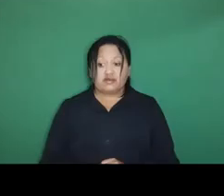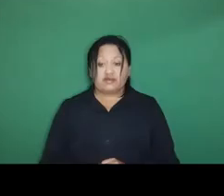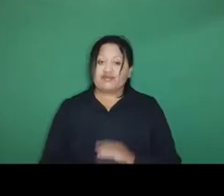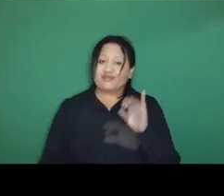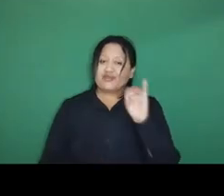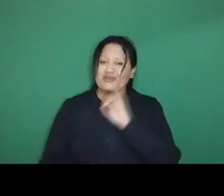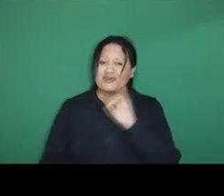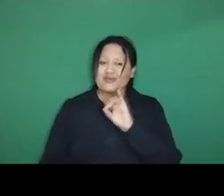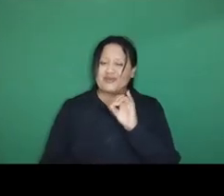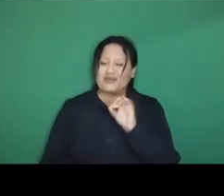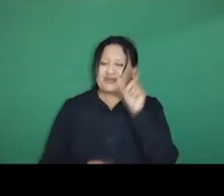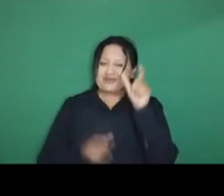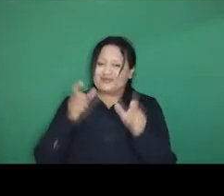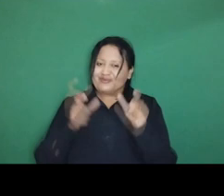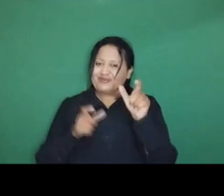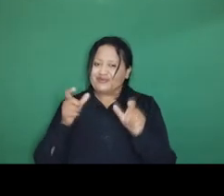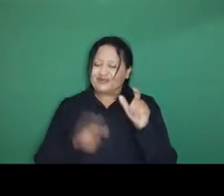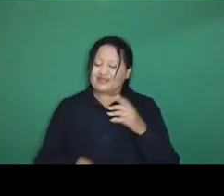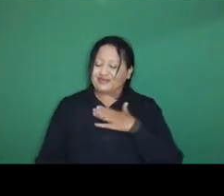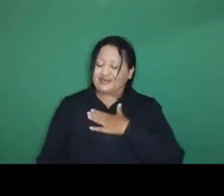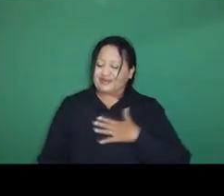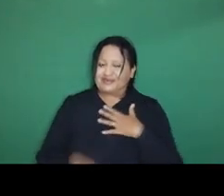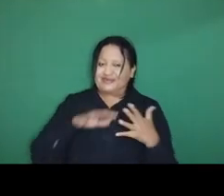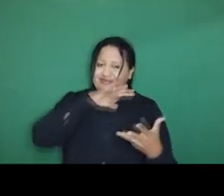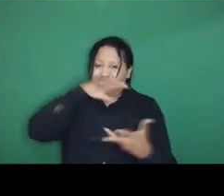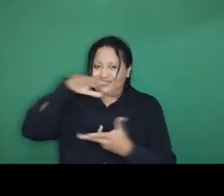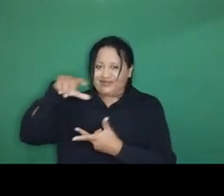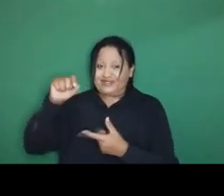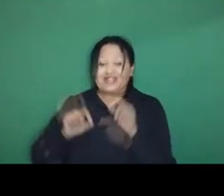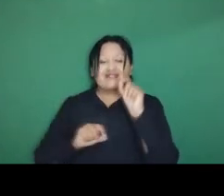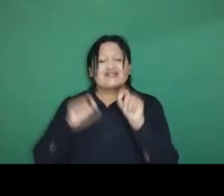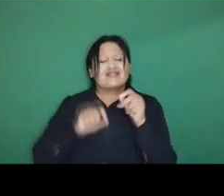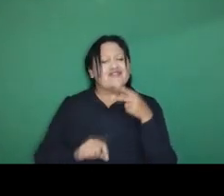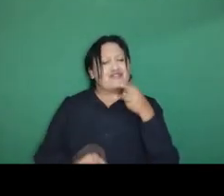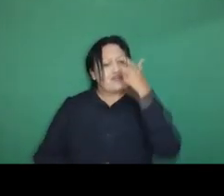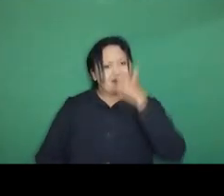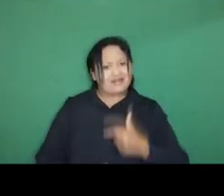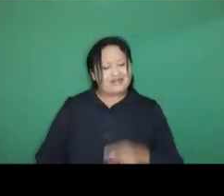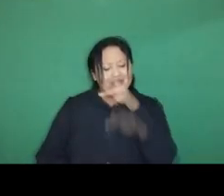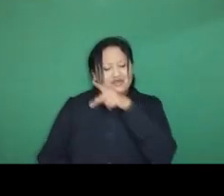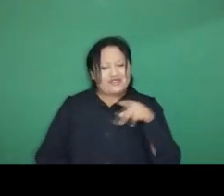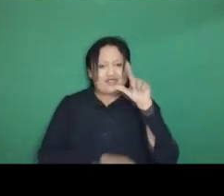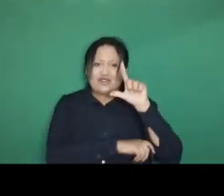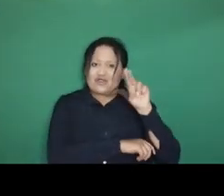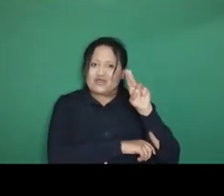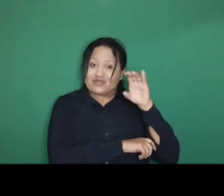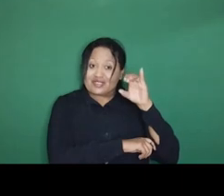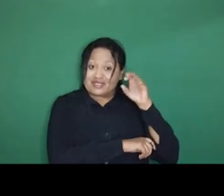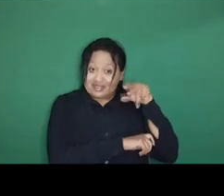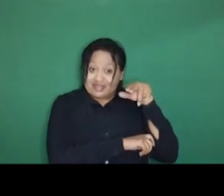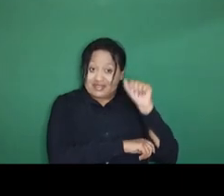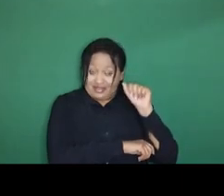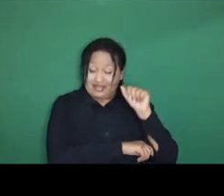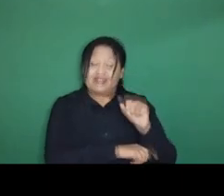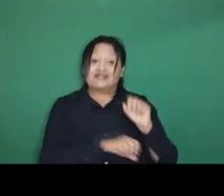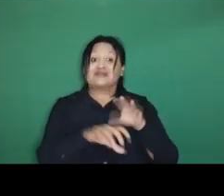Olá pessoal saudações geográficas aqui quem fala é professora Luciana Coutinho docente formadora do